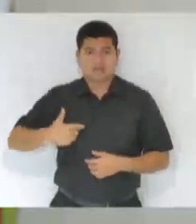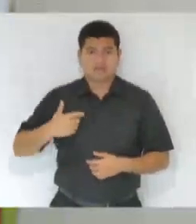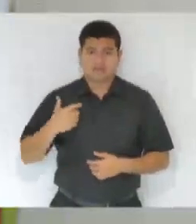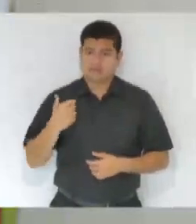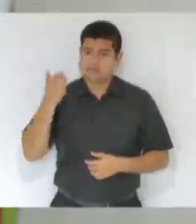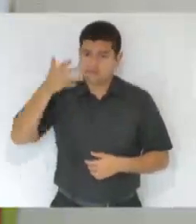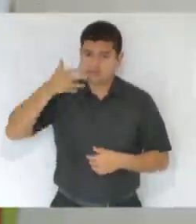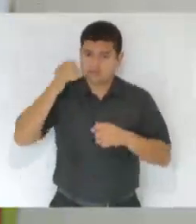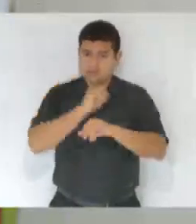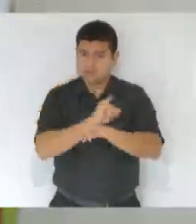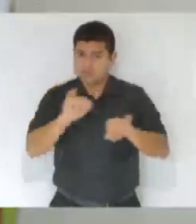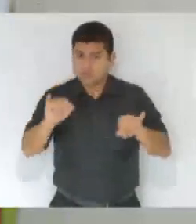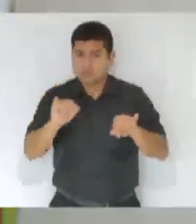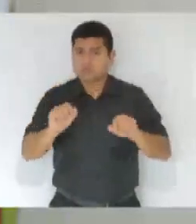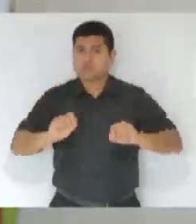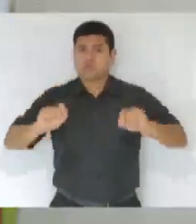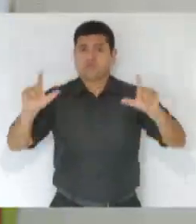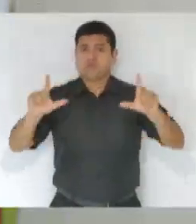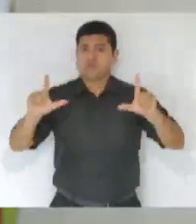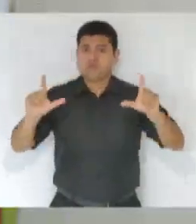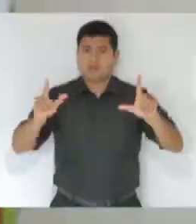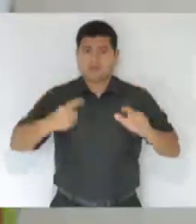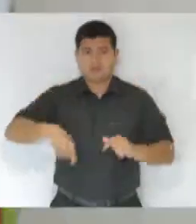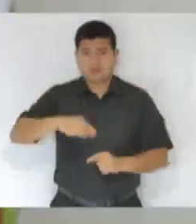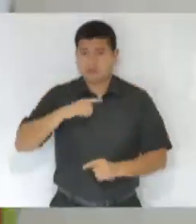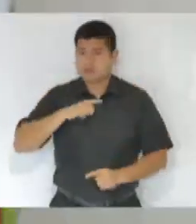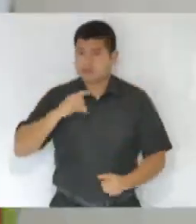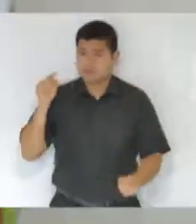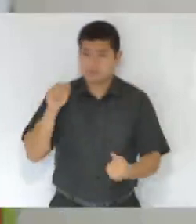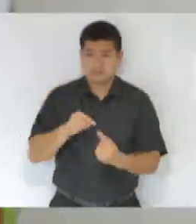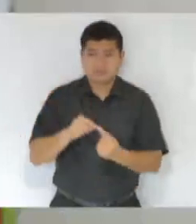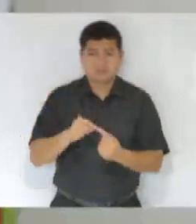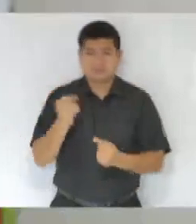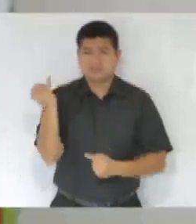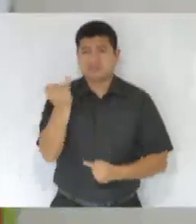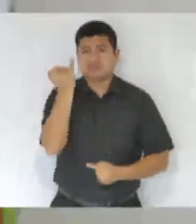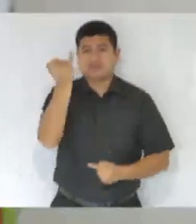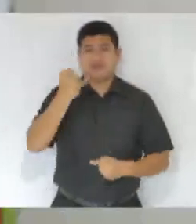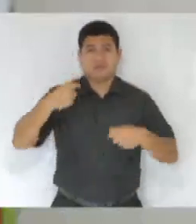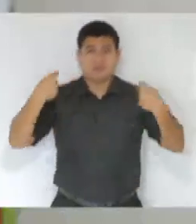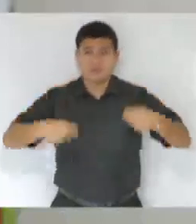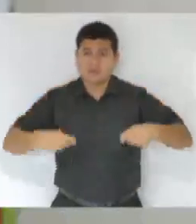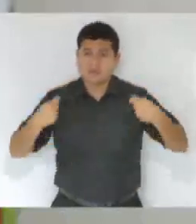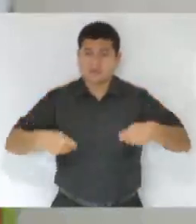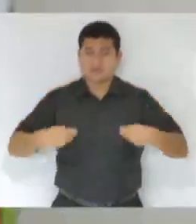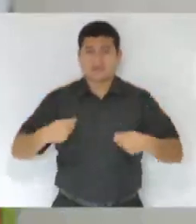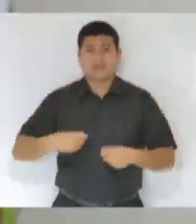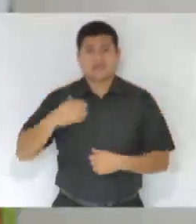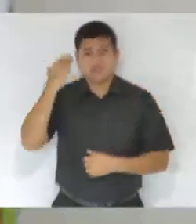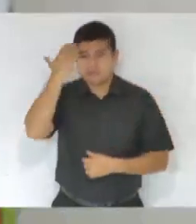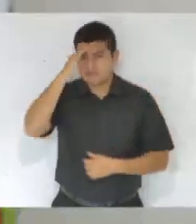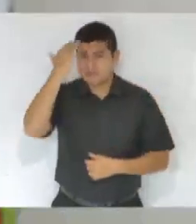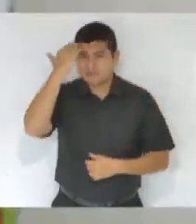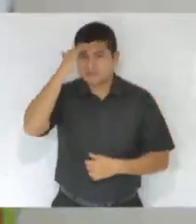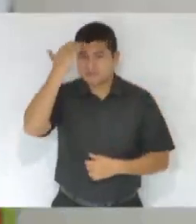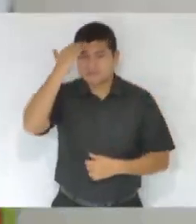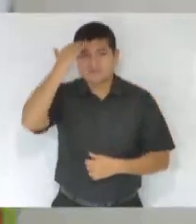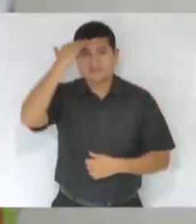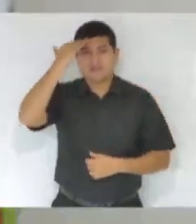alerta. Nós temos uma missão muito importante. Precisamos estar cientes de